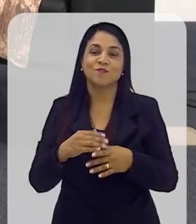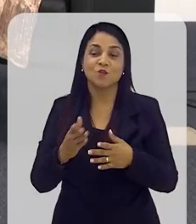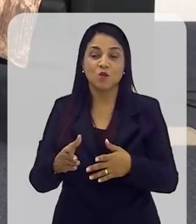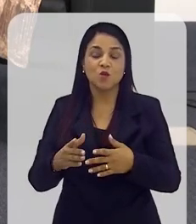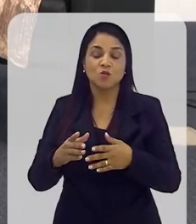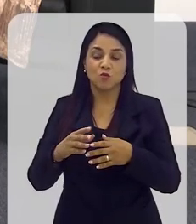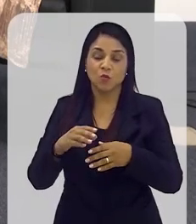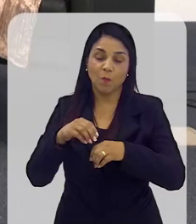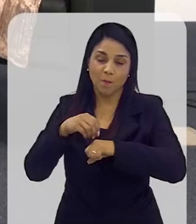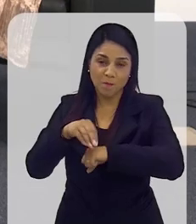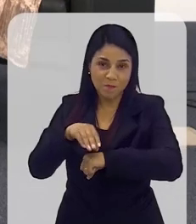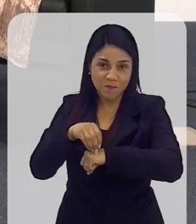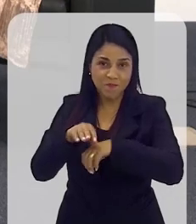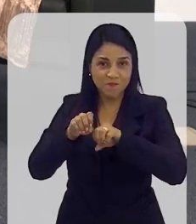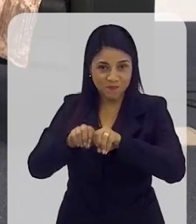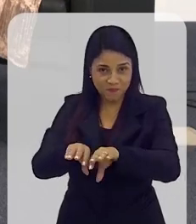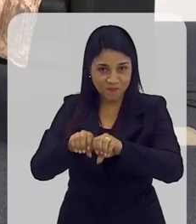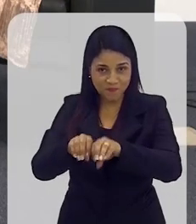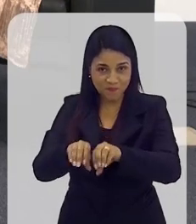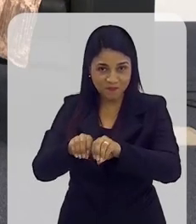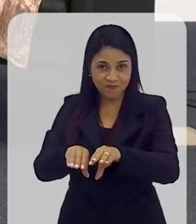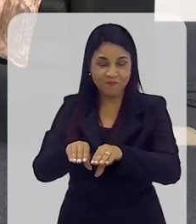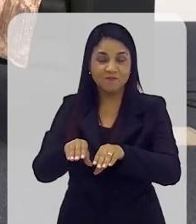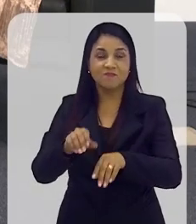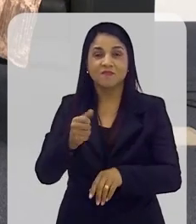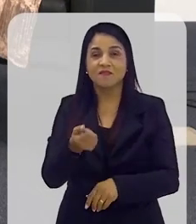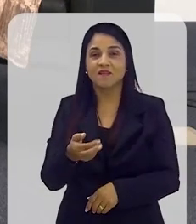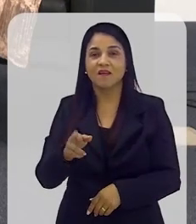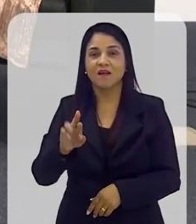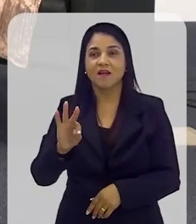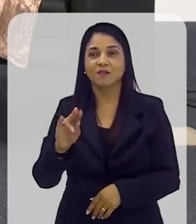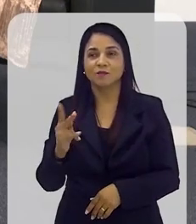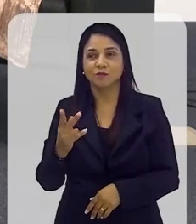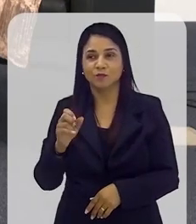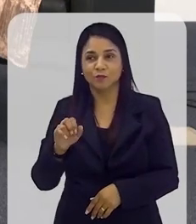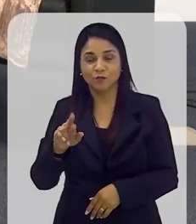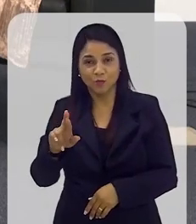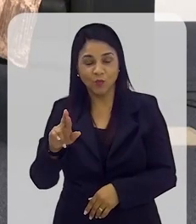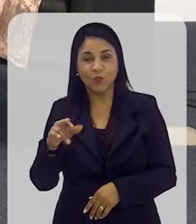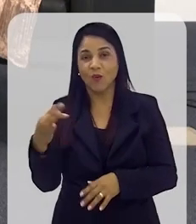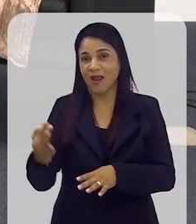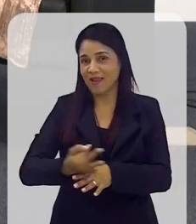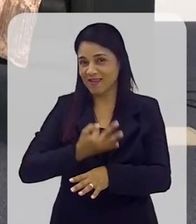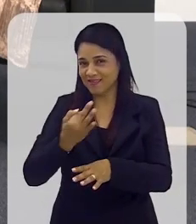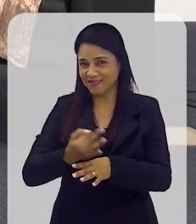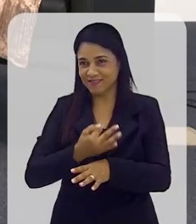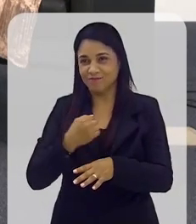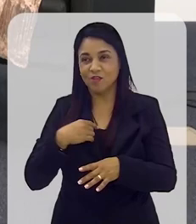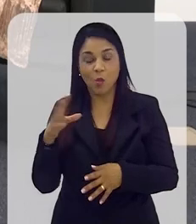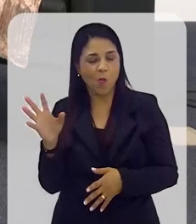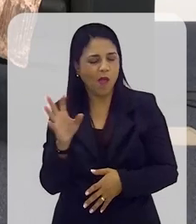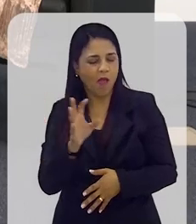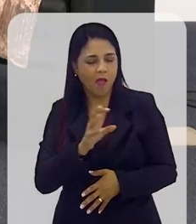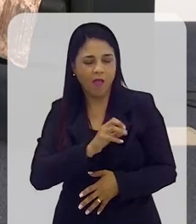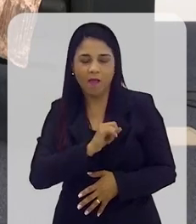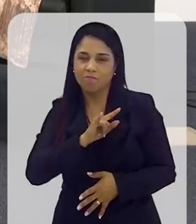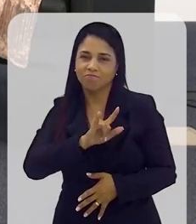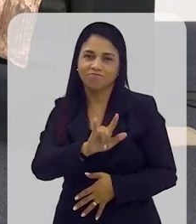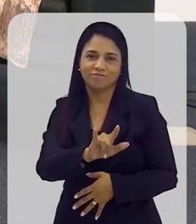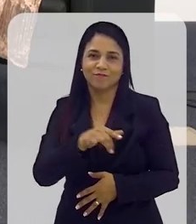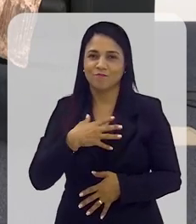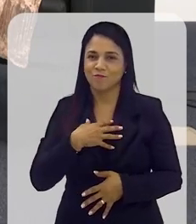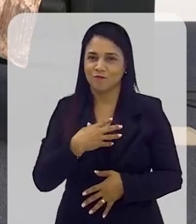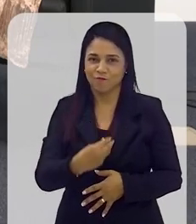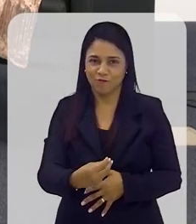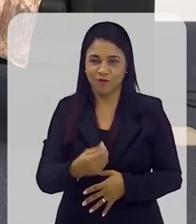maior legado que eu estou deixando aí, é o Arthur Arteiro, moleque maneiro. E eu sou completamente apaixonada por